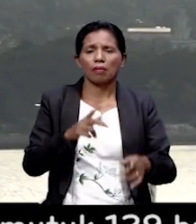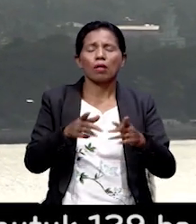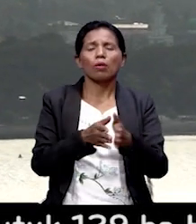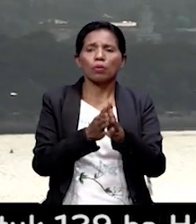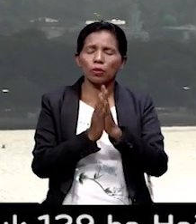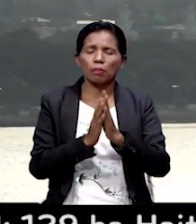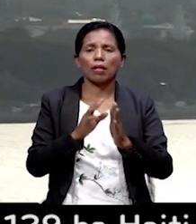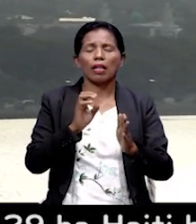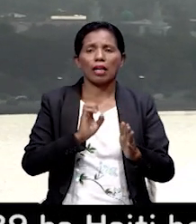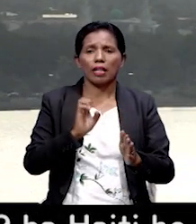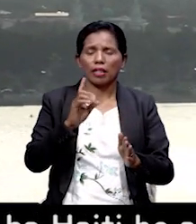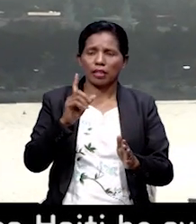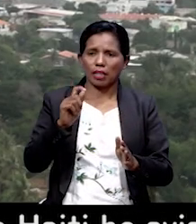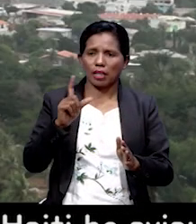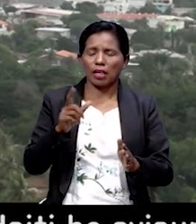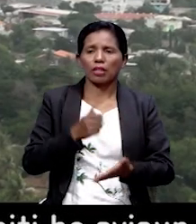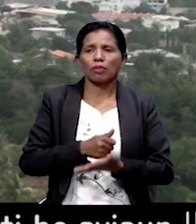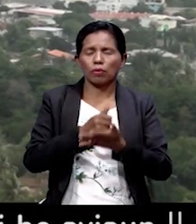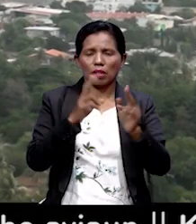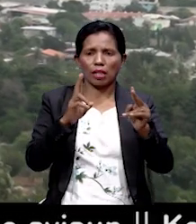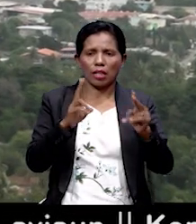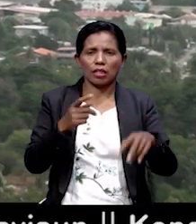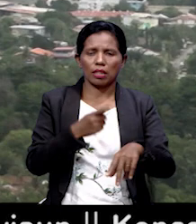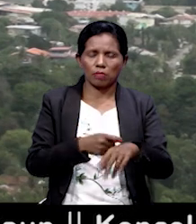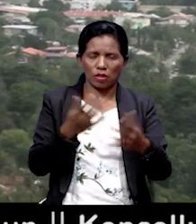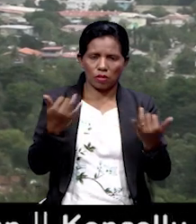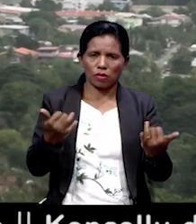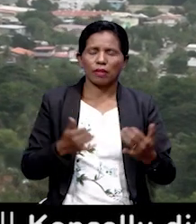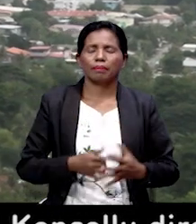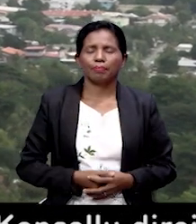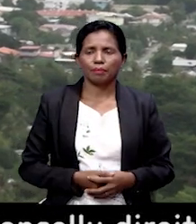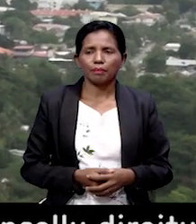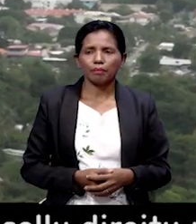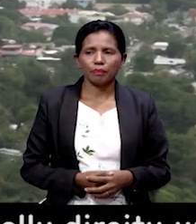TLP atubuka solusan lalais basito saunem. Agustin da Costa, ZMN.